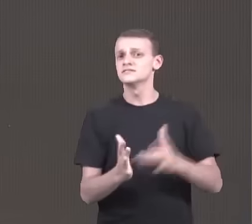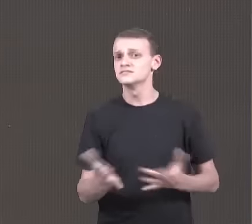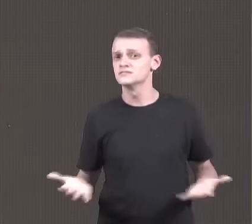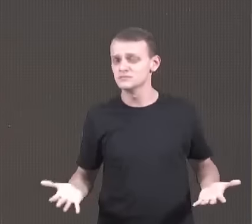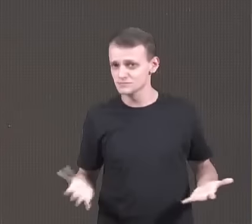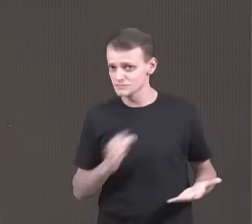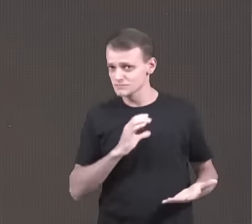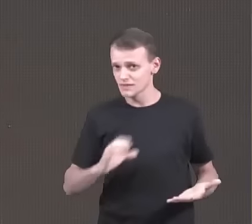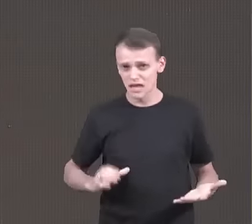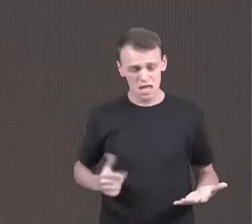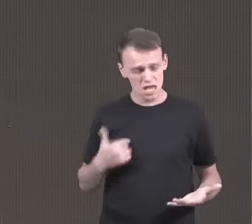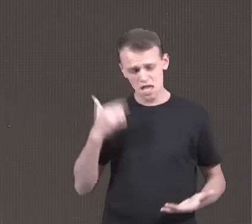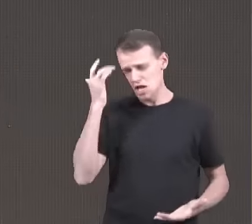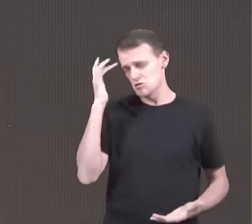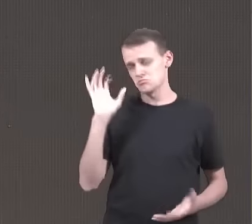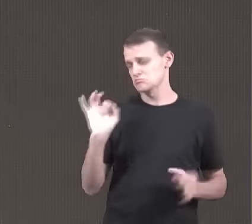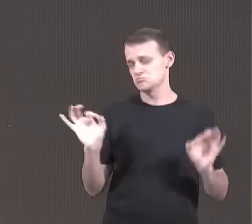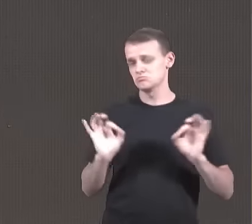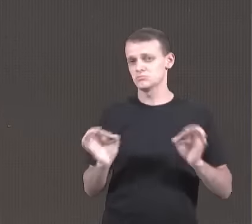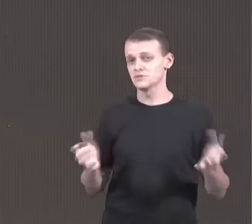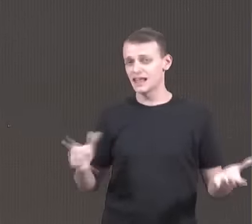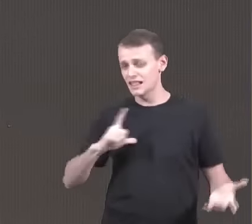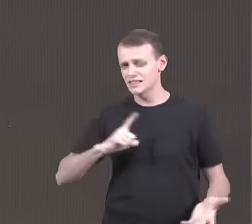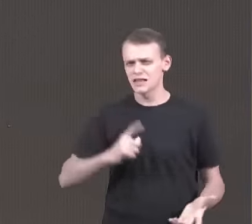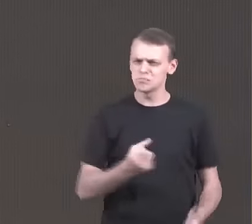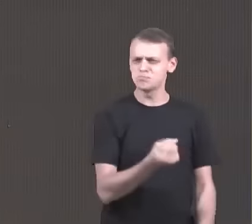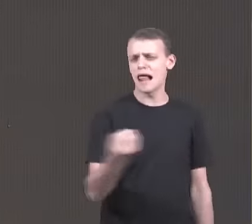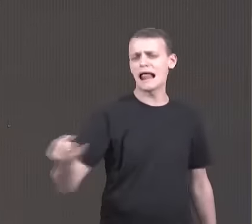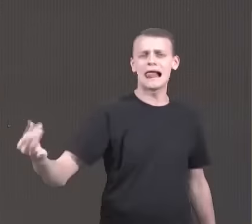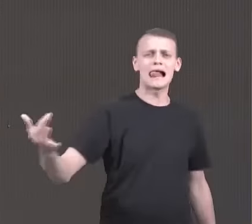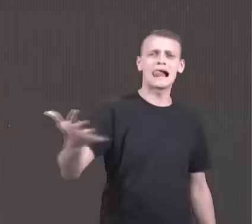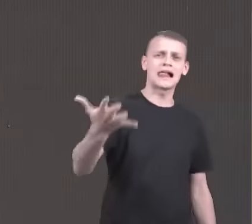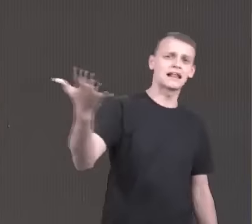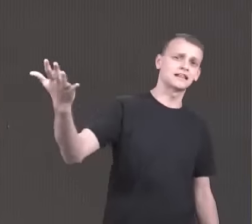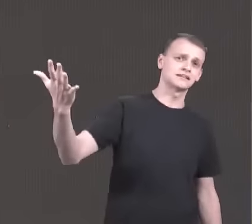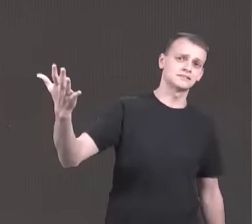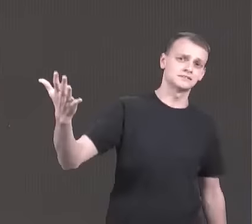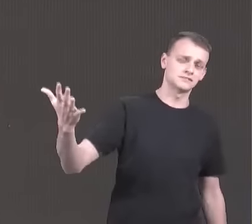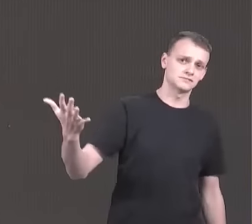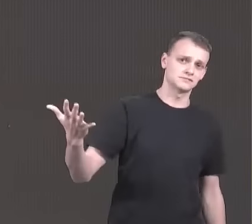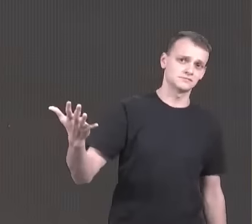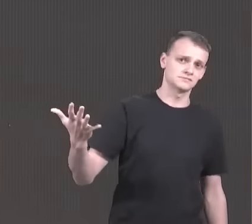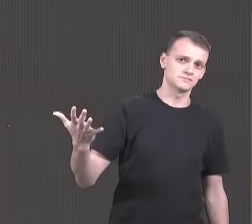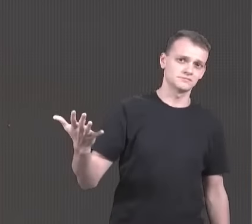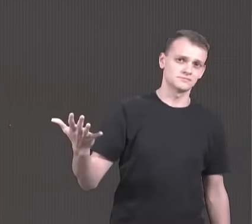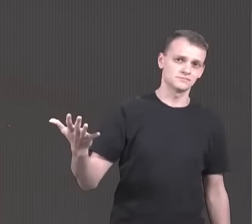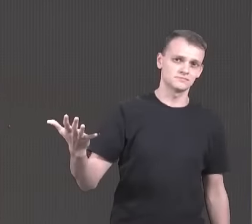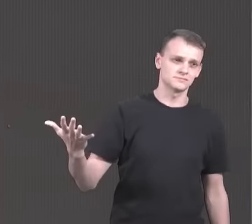essa pergunta é, eu não sei, tem muitos candidatos, falta vaga.